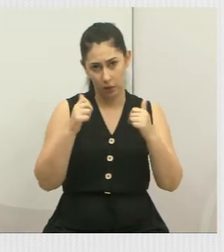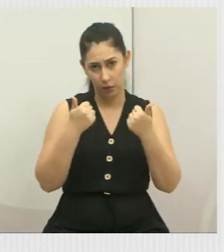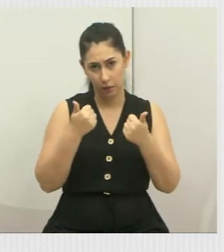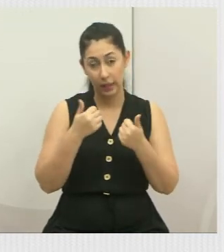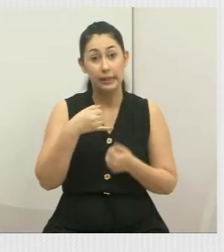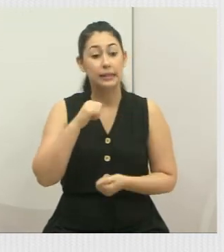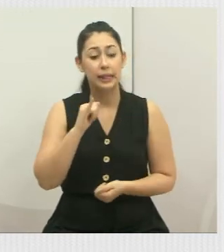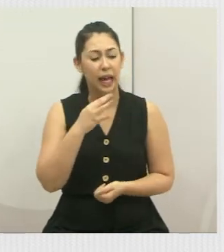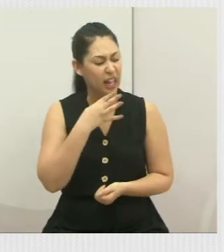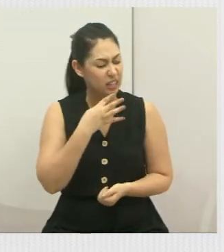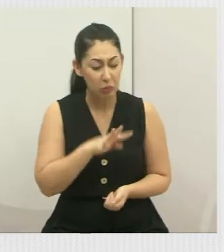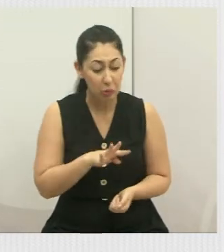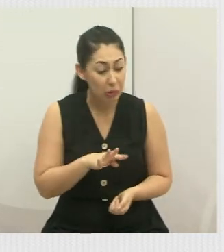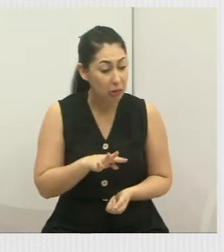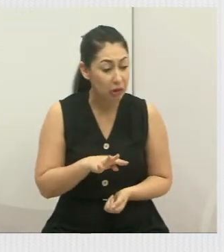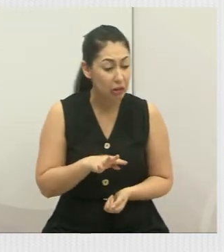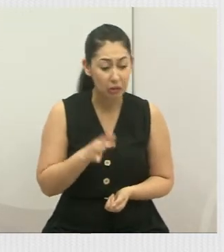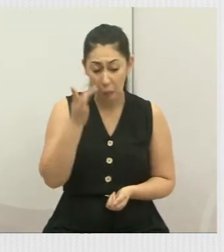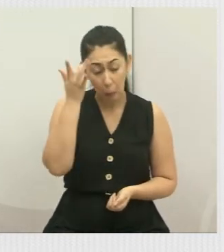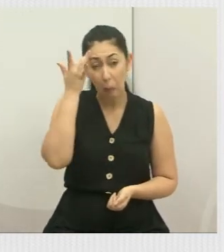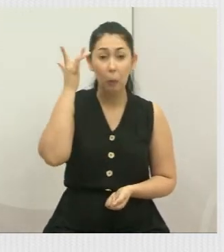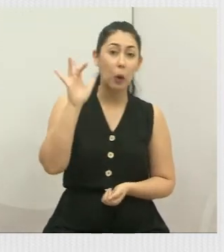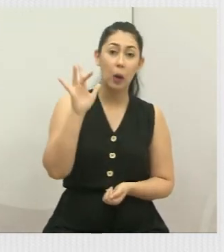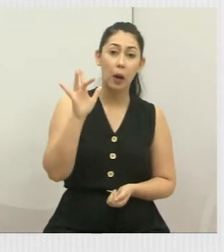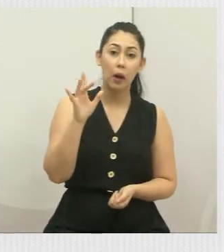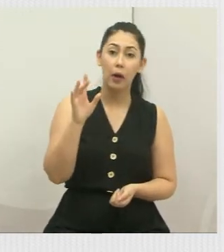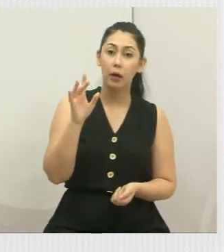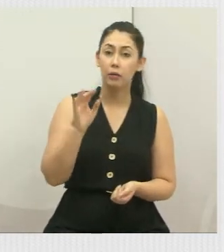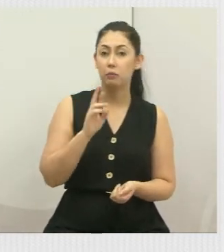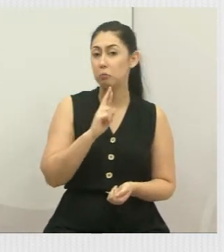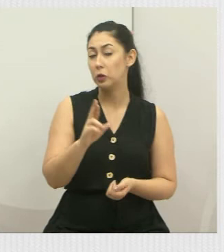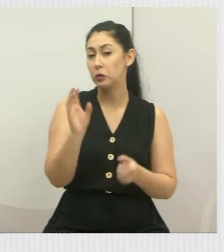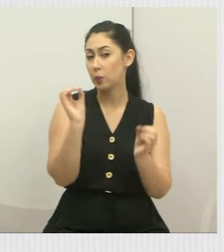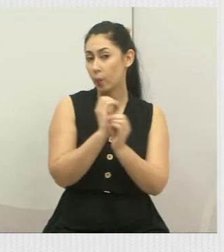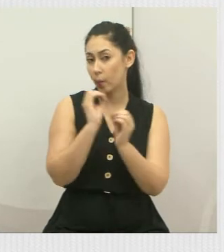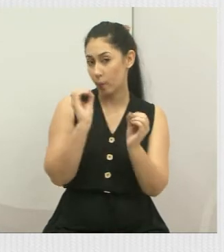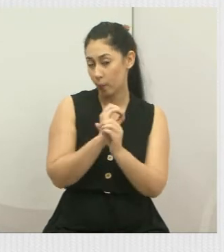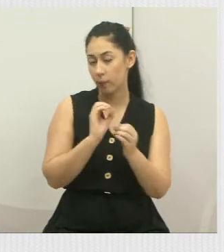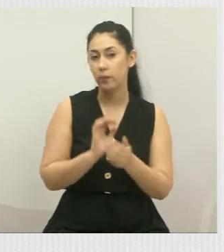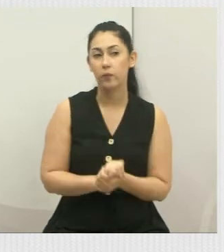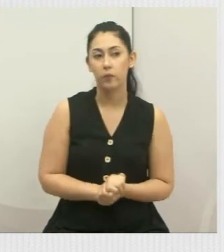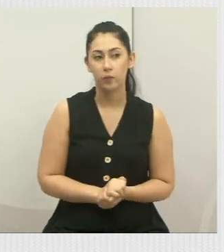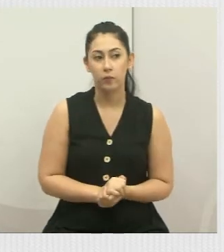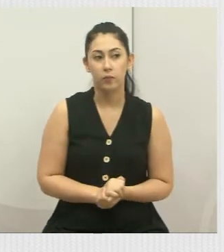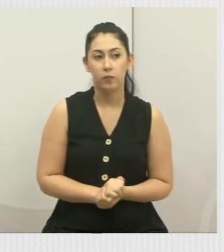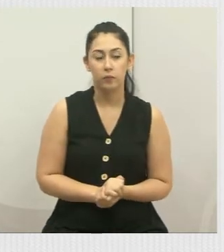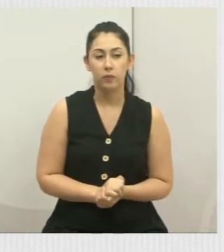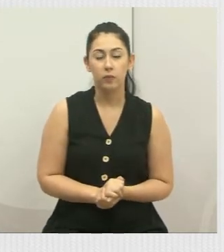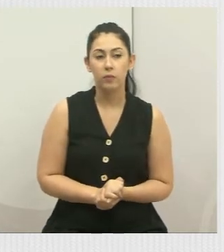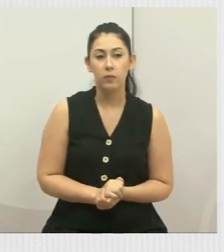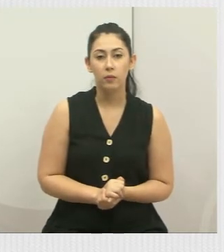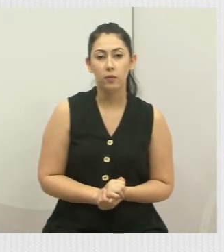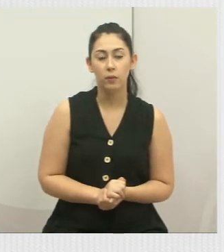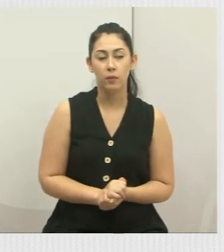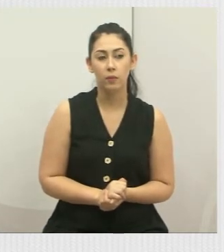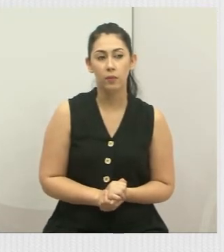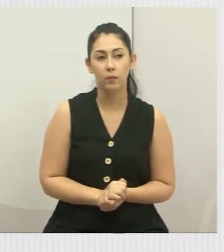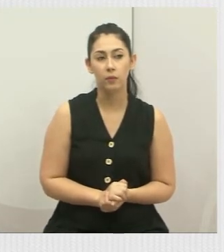Se você não conhece ou se você não se sente à vontade para opinar. Eu vou fazer mais algumas e depois eu começo a pular algumas questões, tá joia?